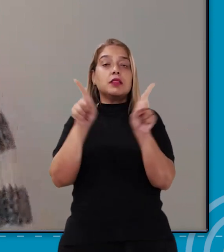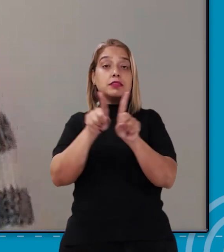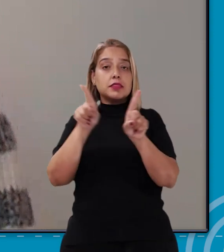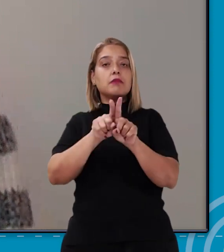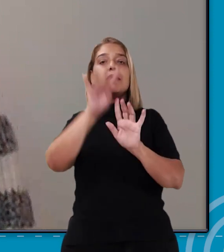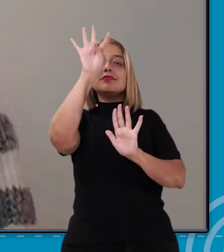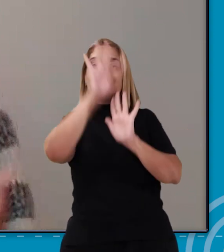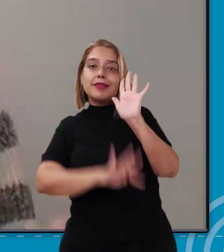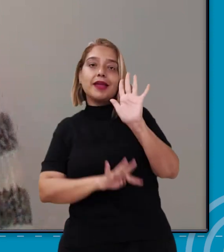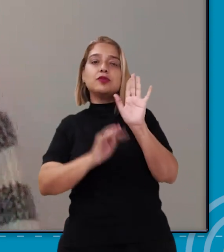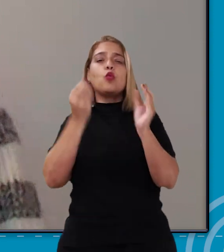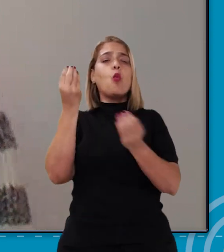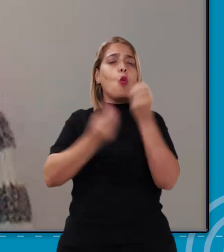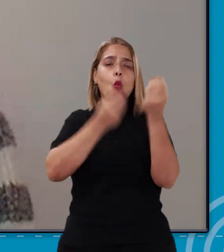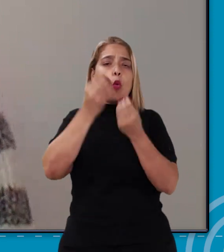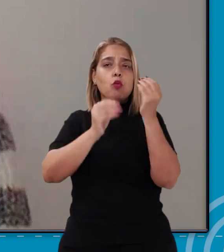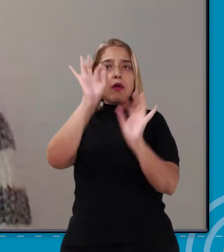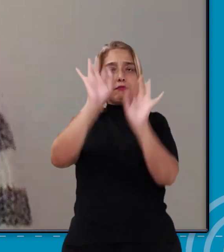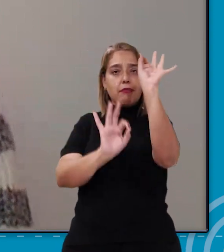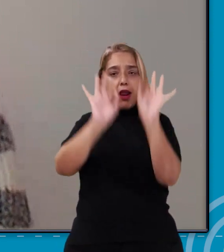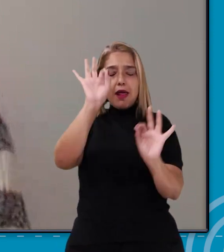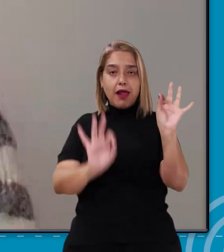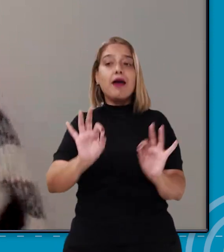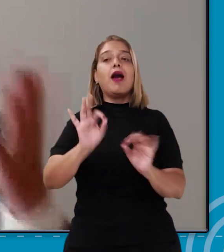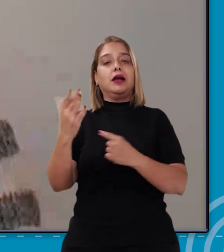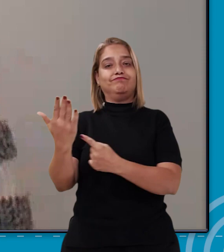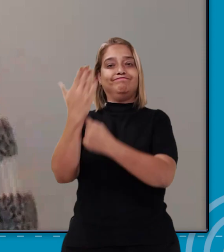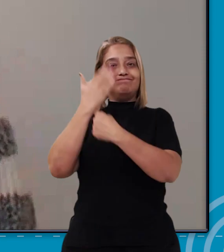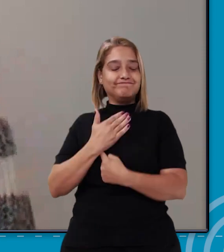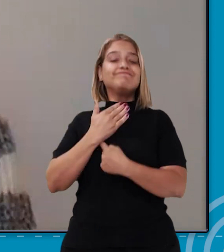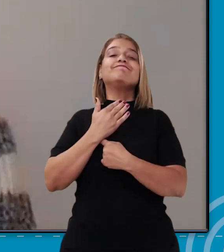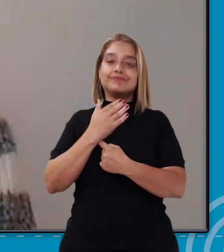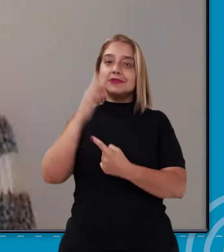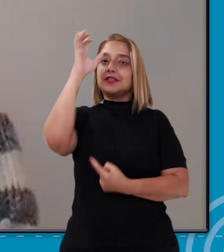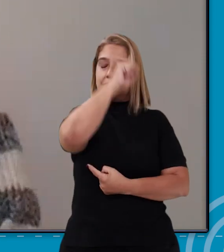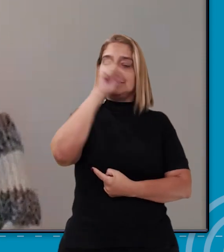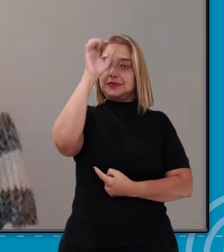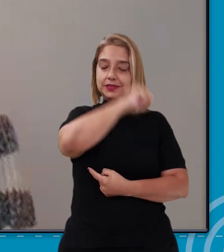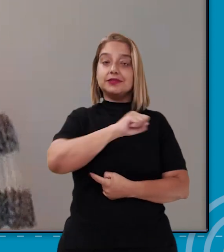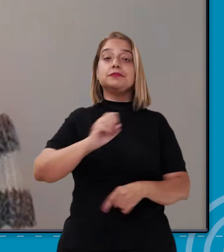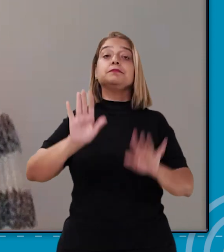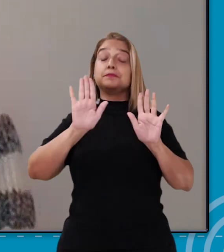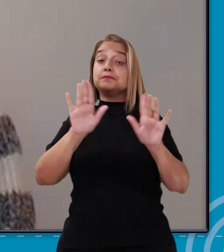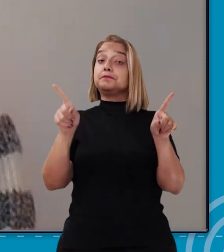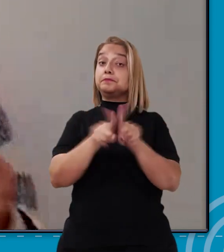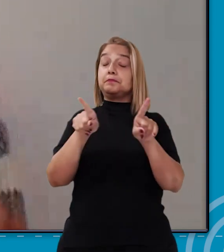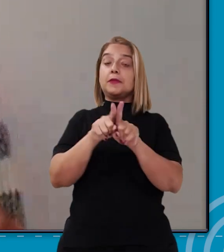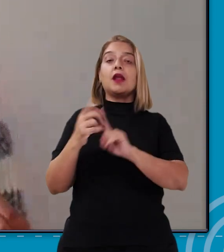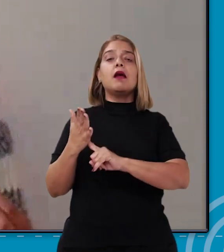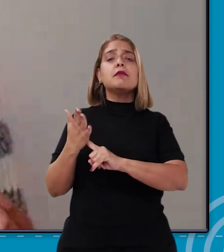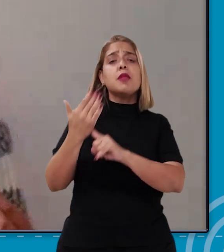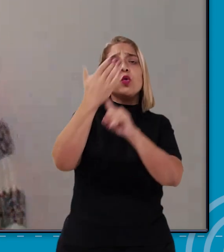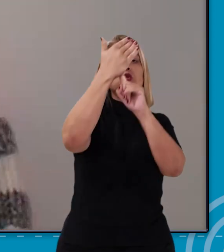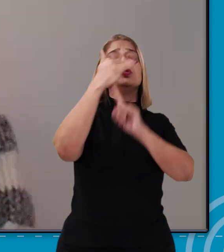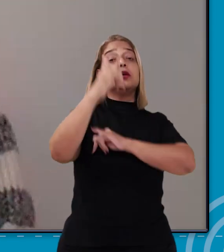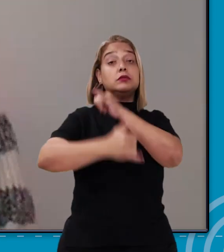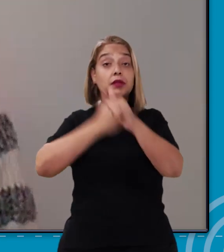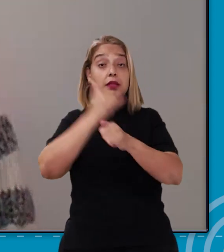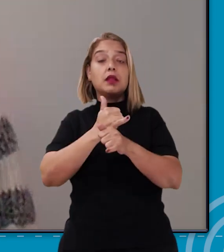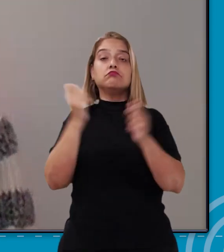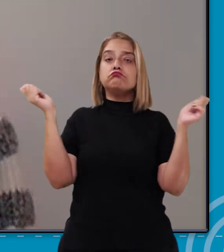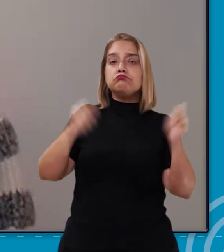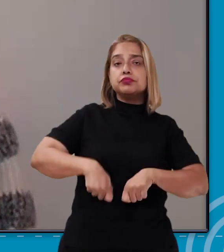como se formam também os textos, né? Ou seja, contribuem como um todo para a aprendizagem. Além disso,